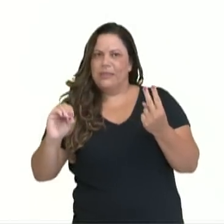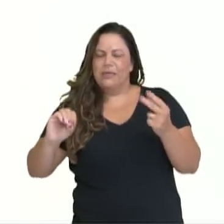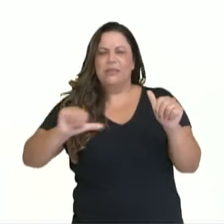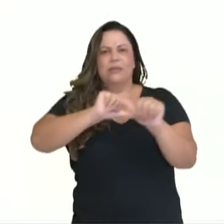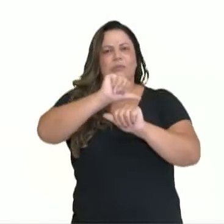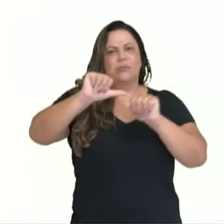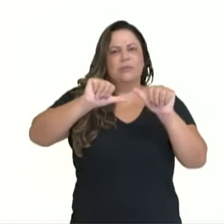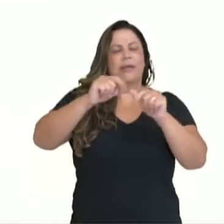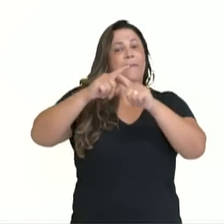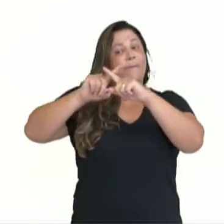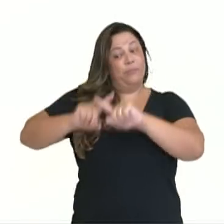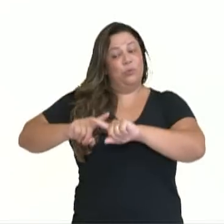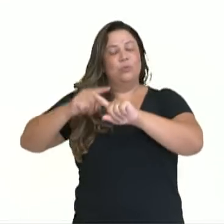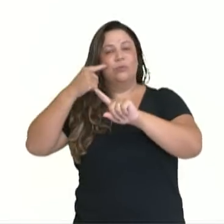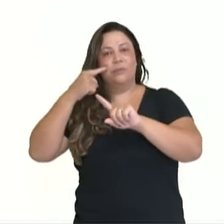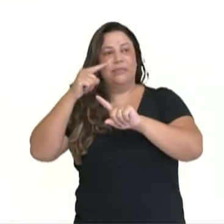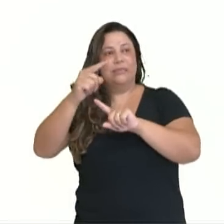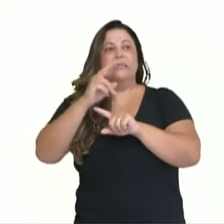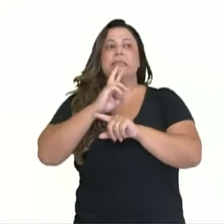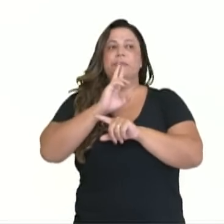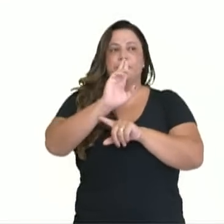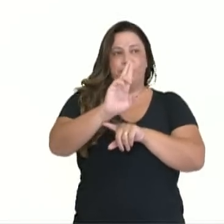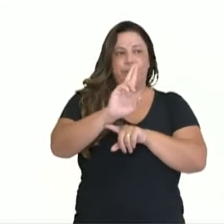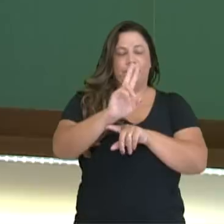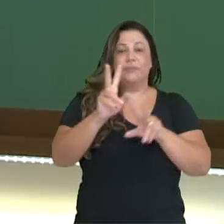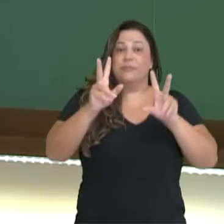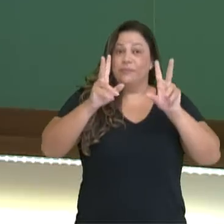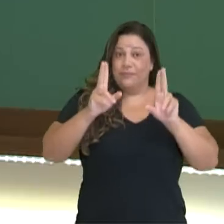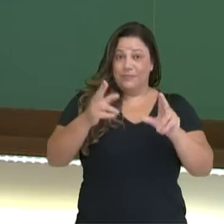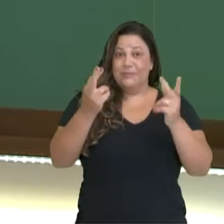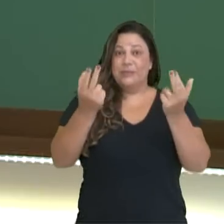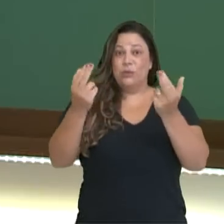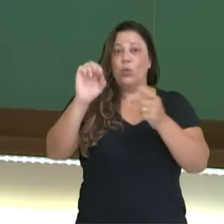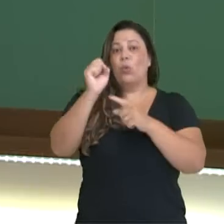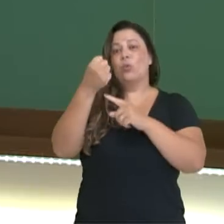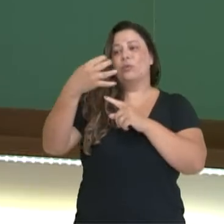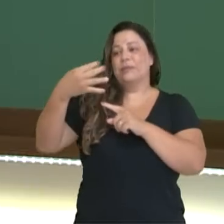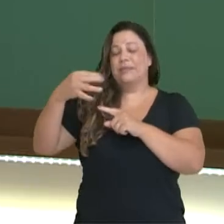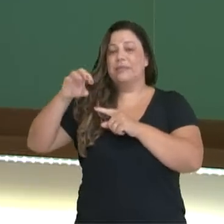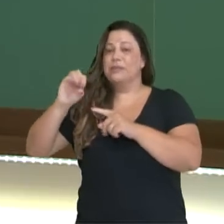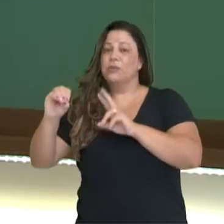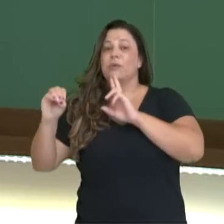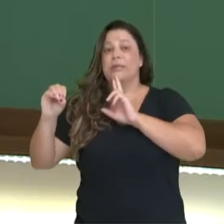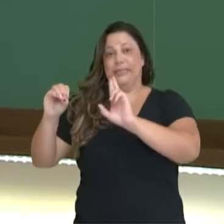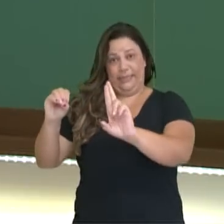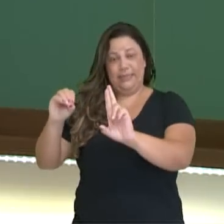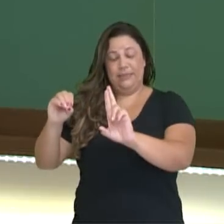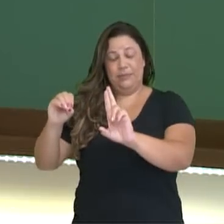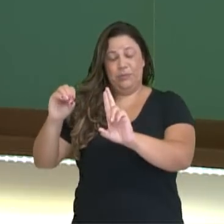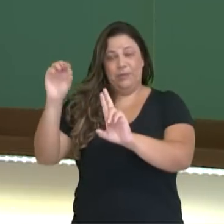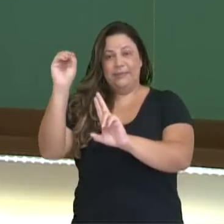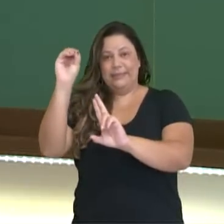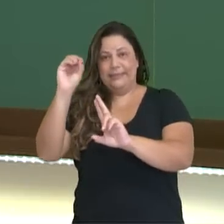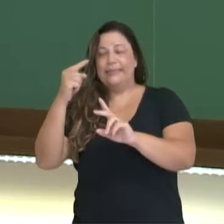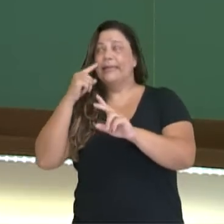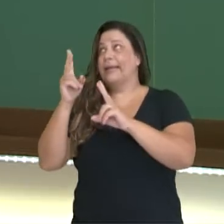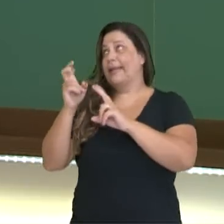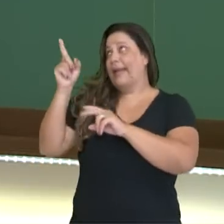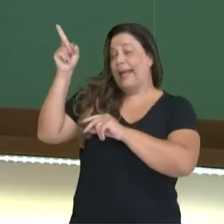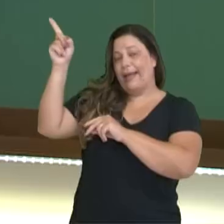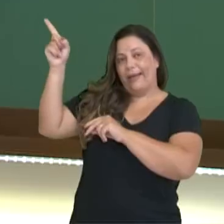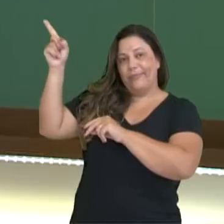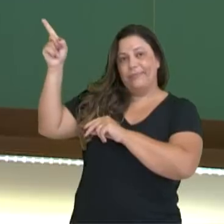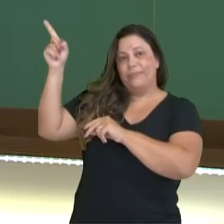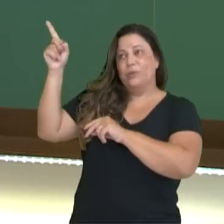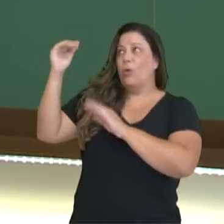ângulo de 14π sobre 3 radianos equivale ao ângulo de 840 graus. Feito isso,